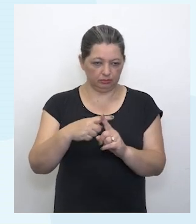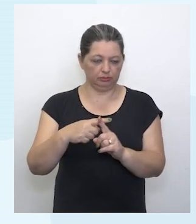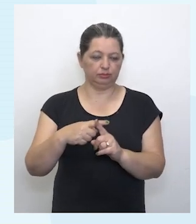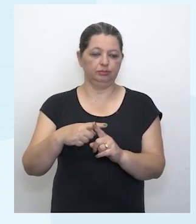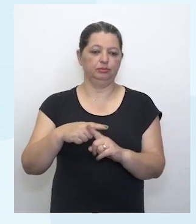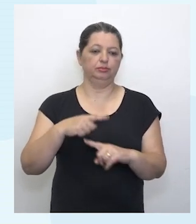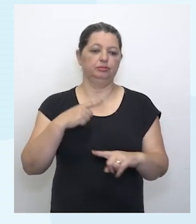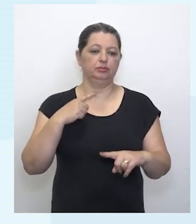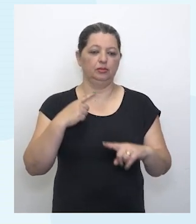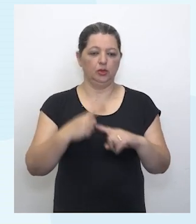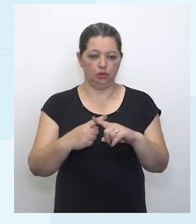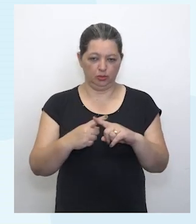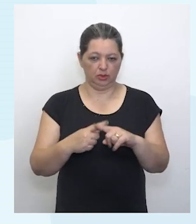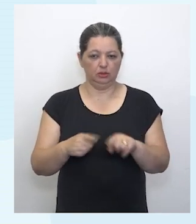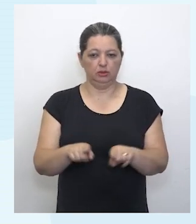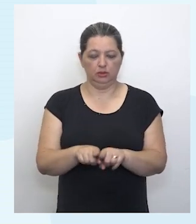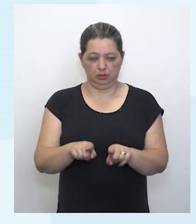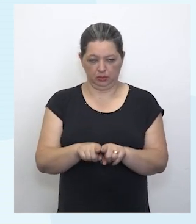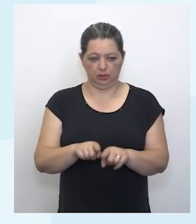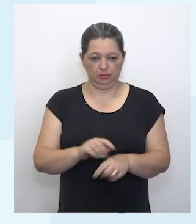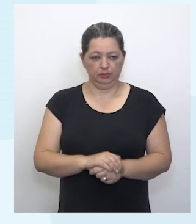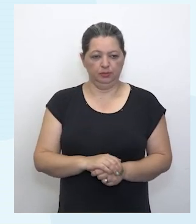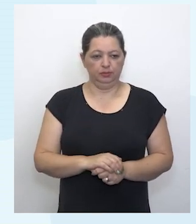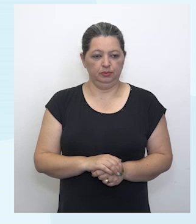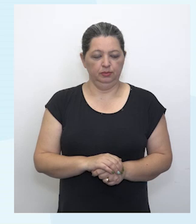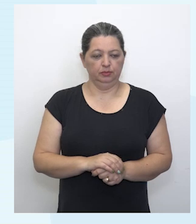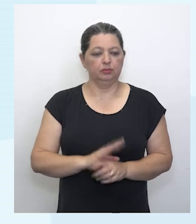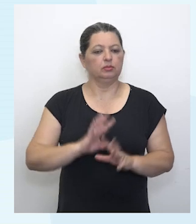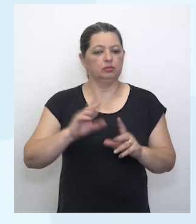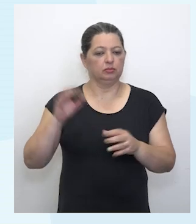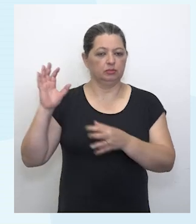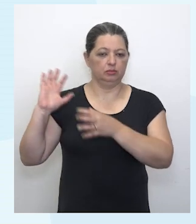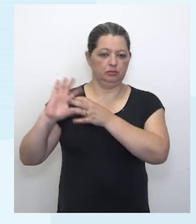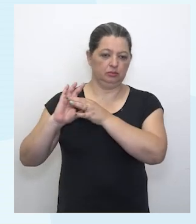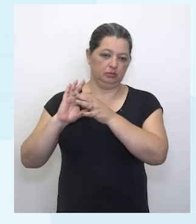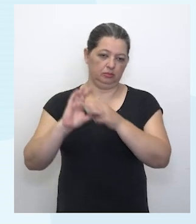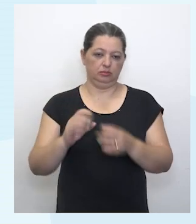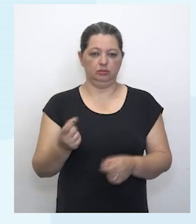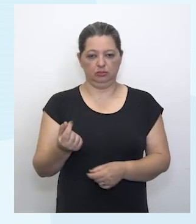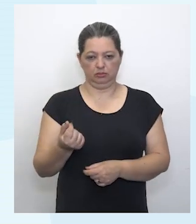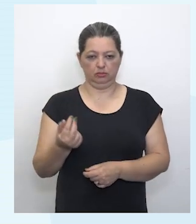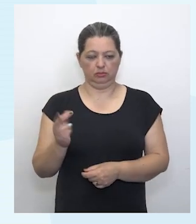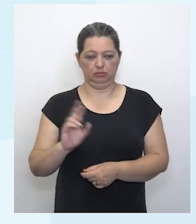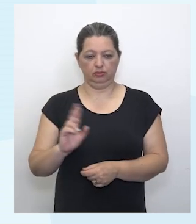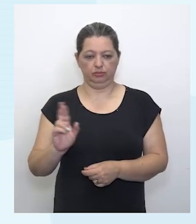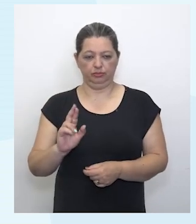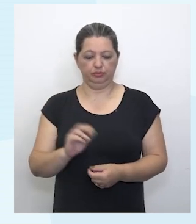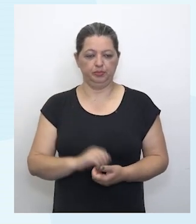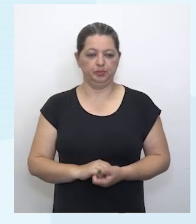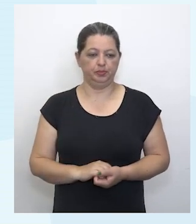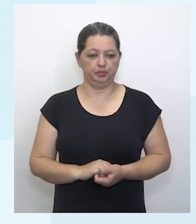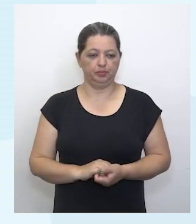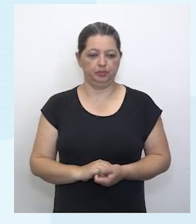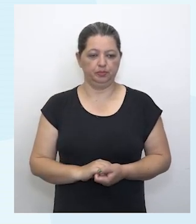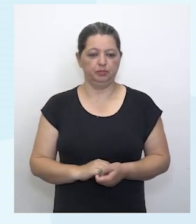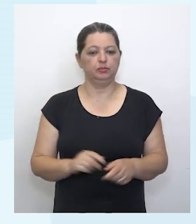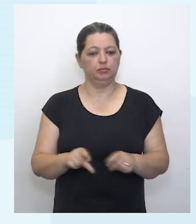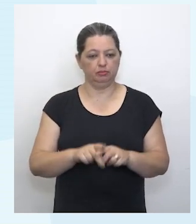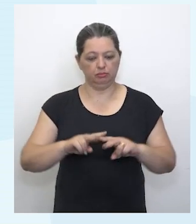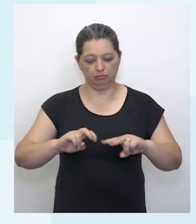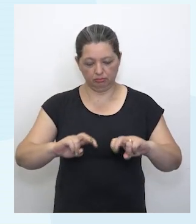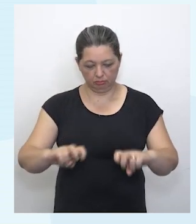gente faz no contexto, né, monetário. A gente vai explorar sugestões de